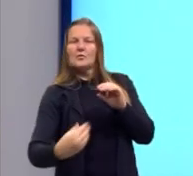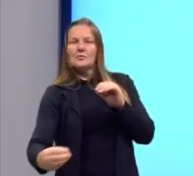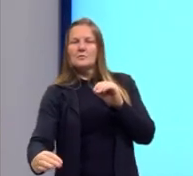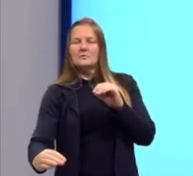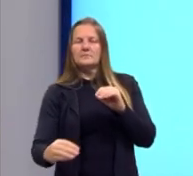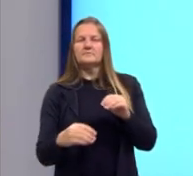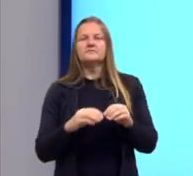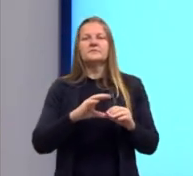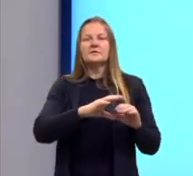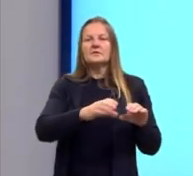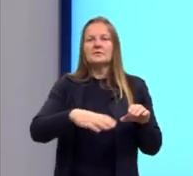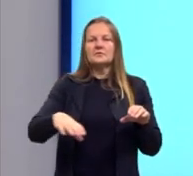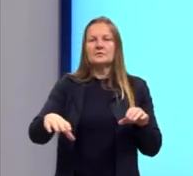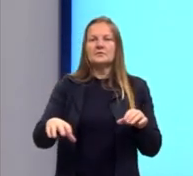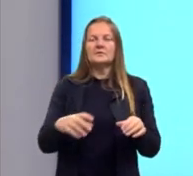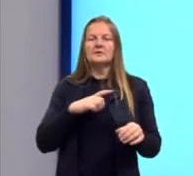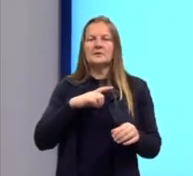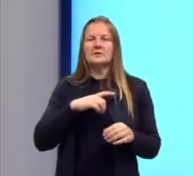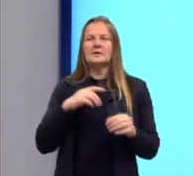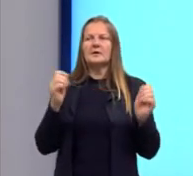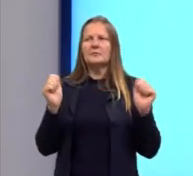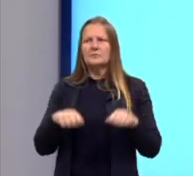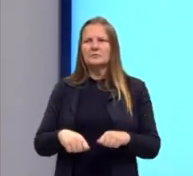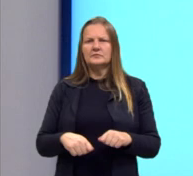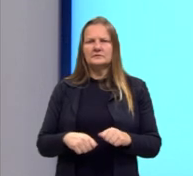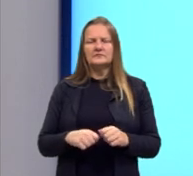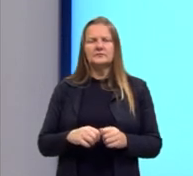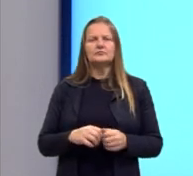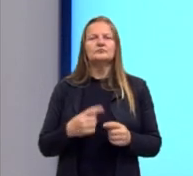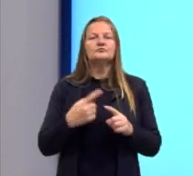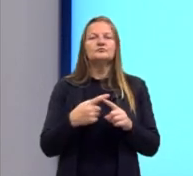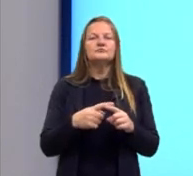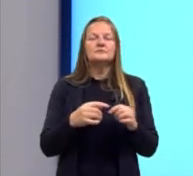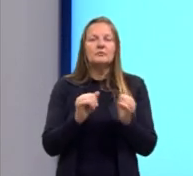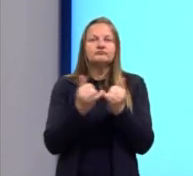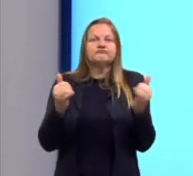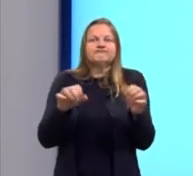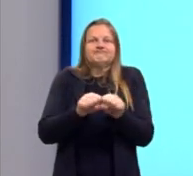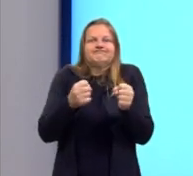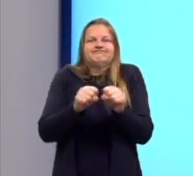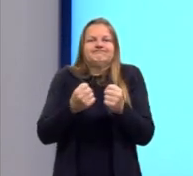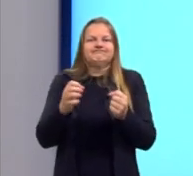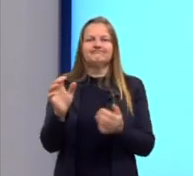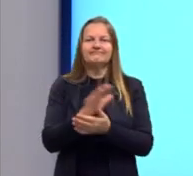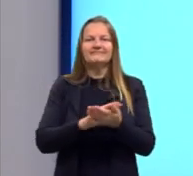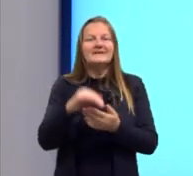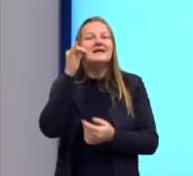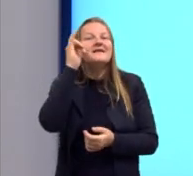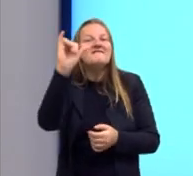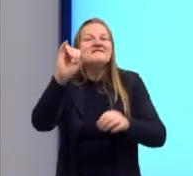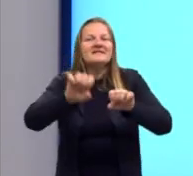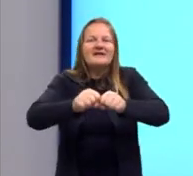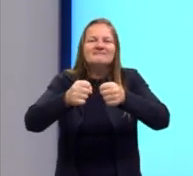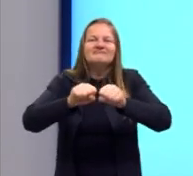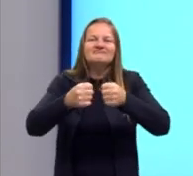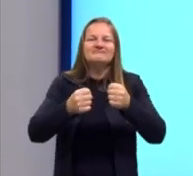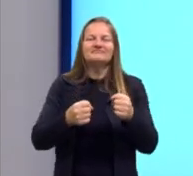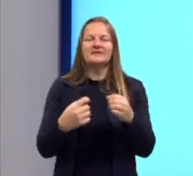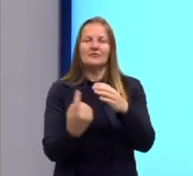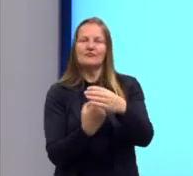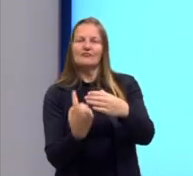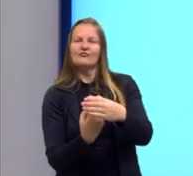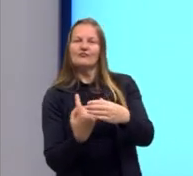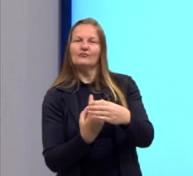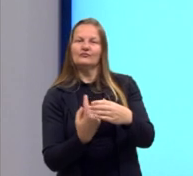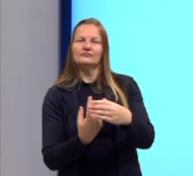reservatório né onde essas cargas podem influir para que não ocorram estrago Né mas equipamento é de lavar